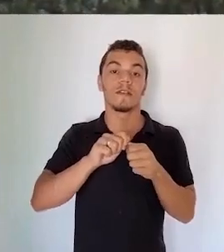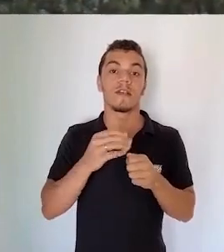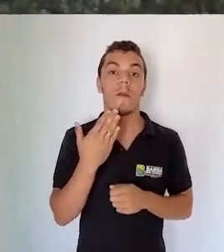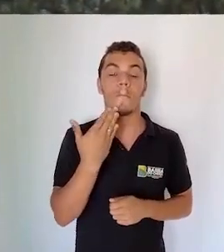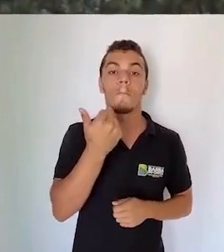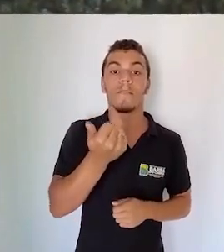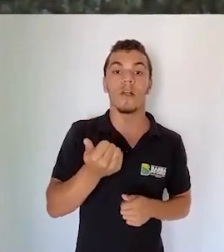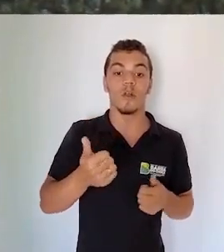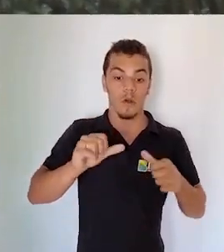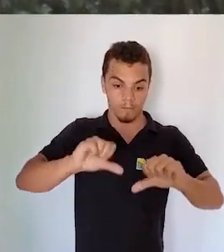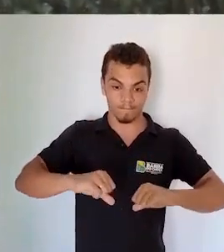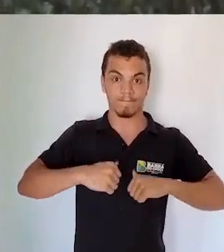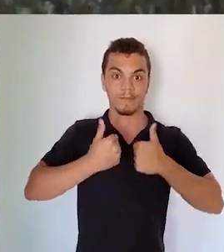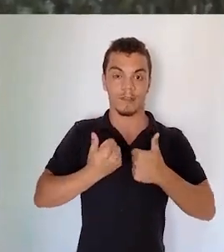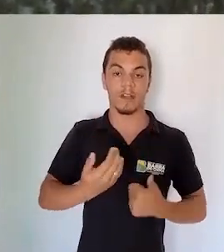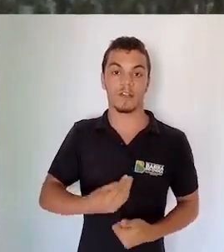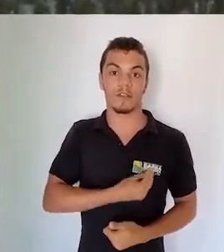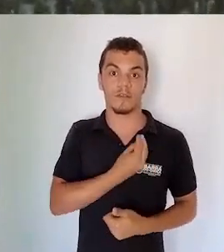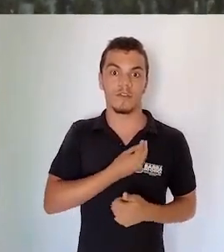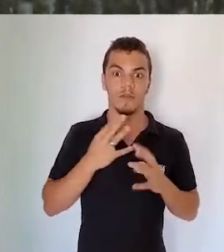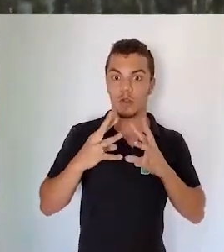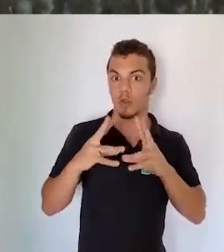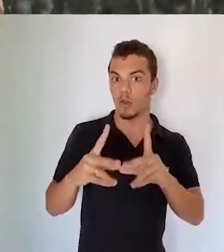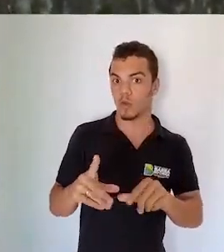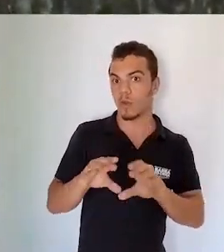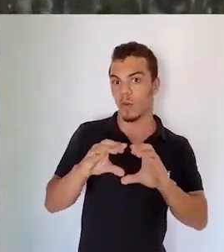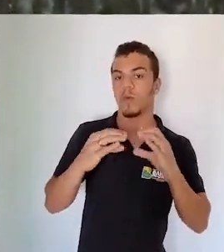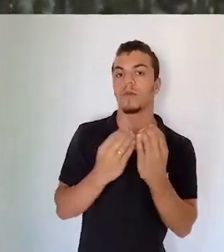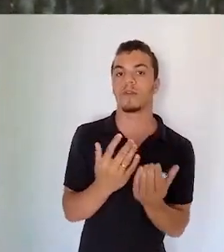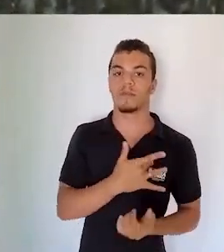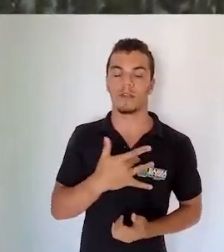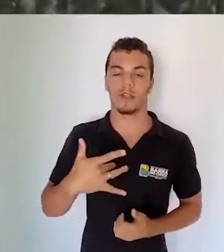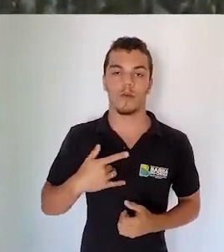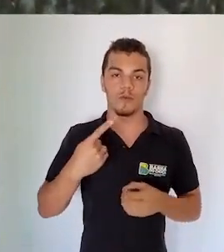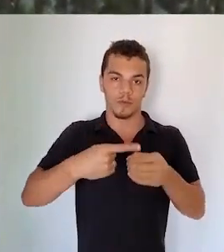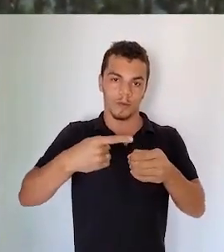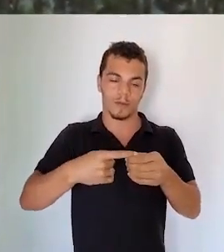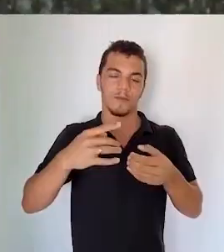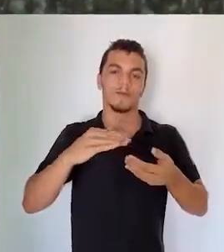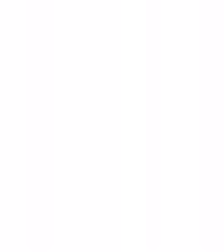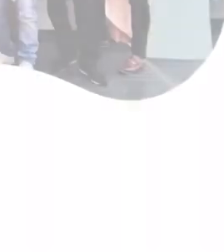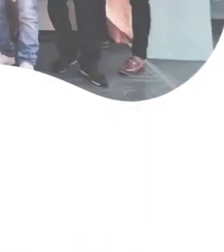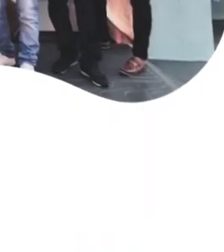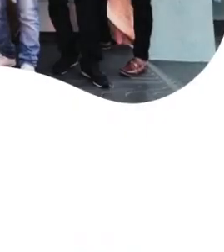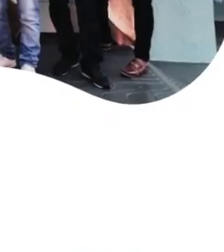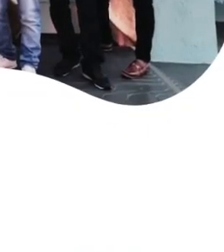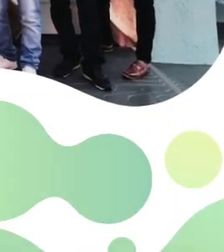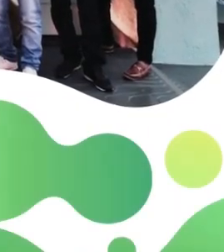proporcionar uma melhor qualidade de vida para a nossa comunidade e para a saúde do nosso município.